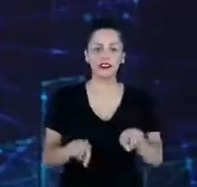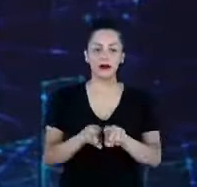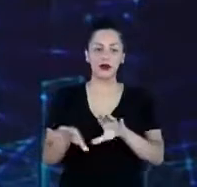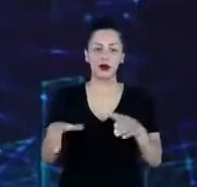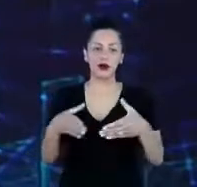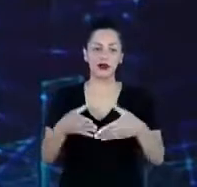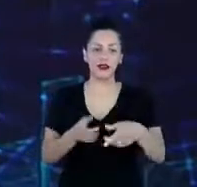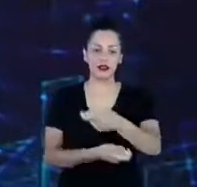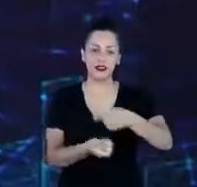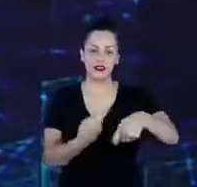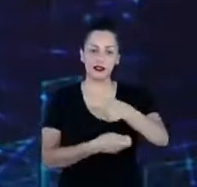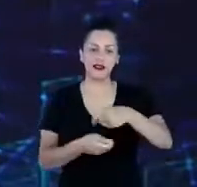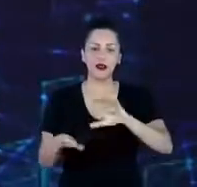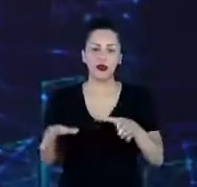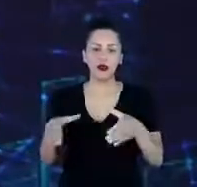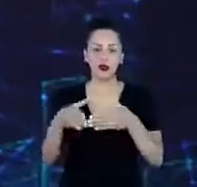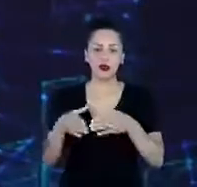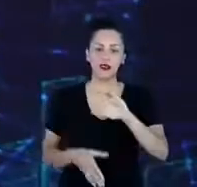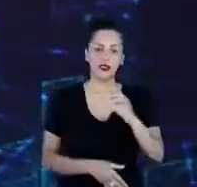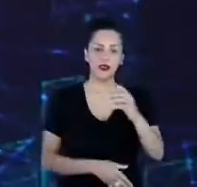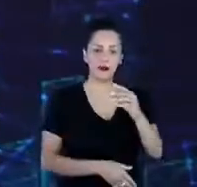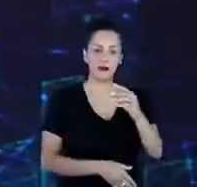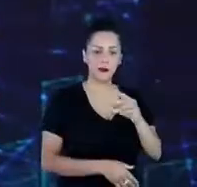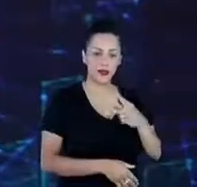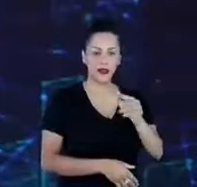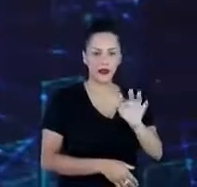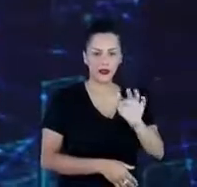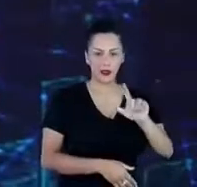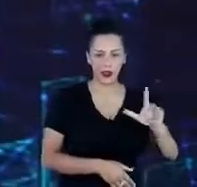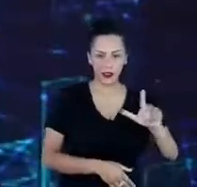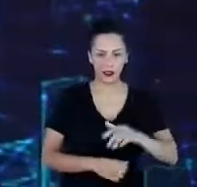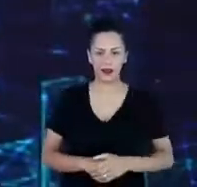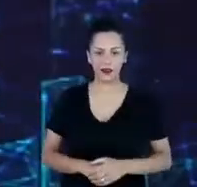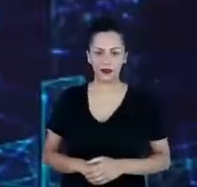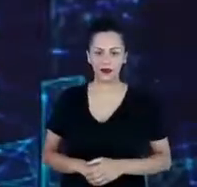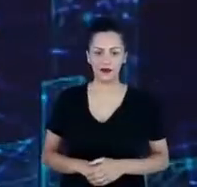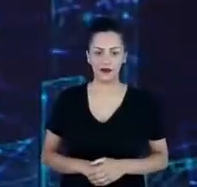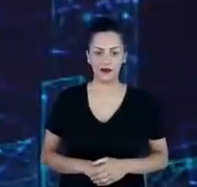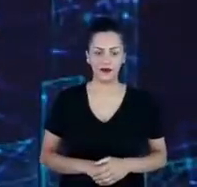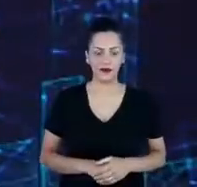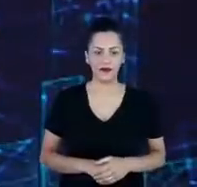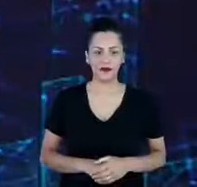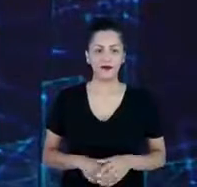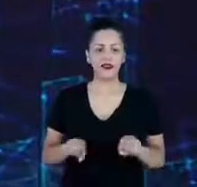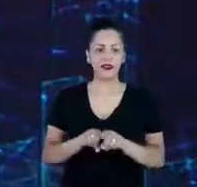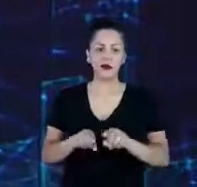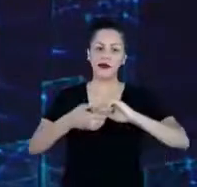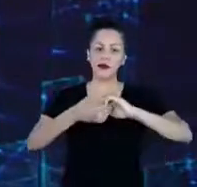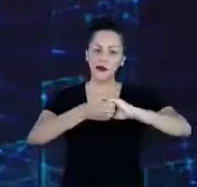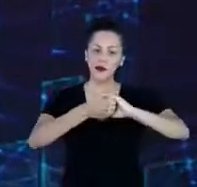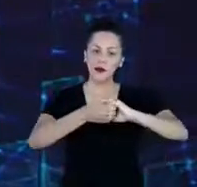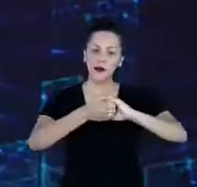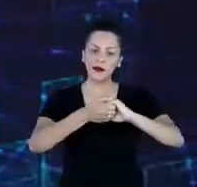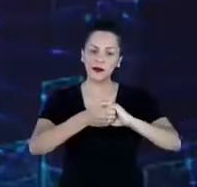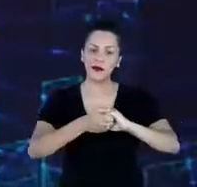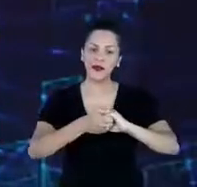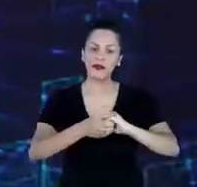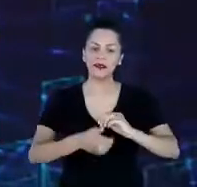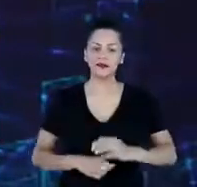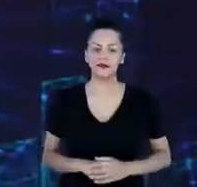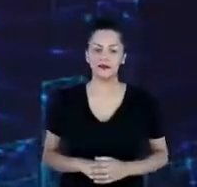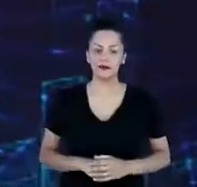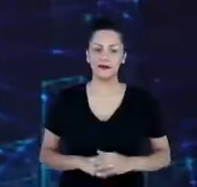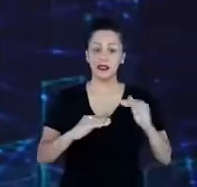do grupo CPFL Senhor o Embu e saúde ou da CPFL